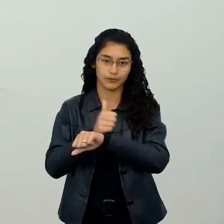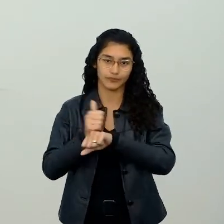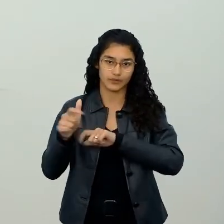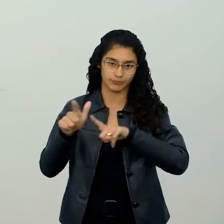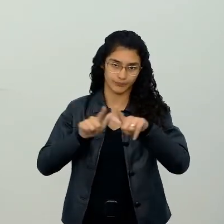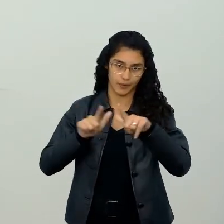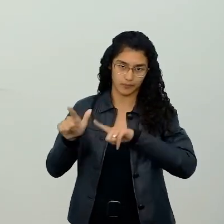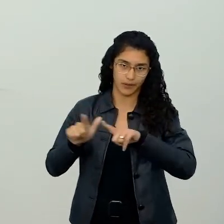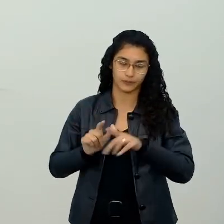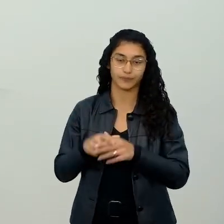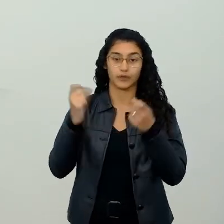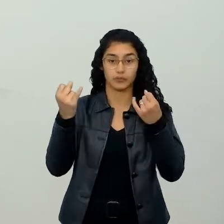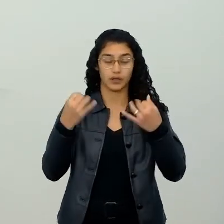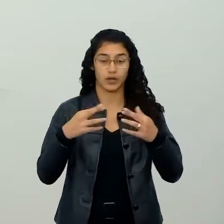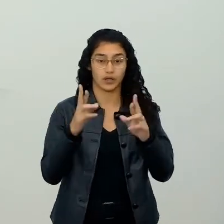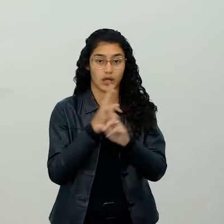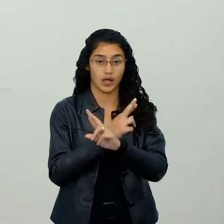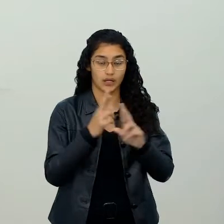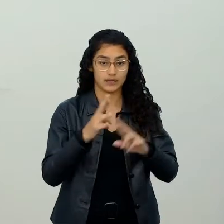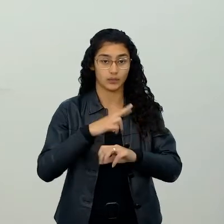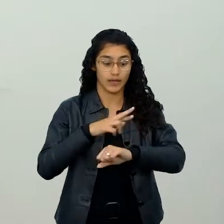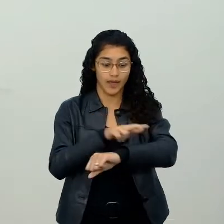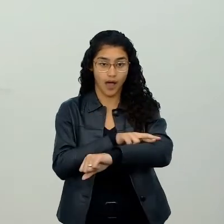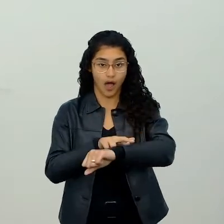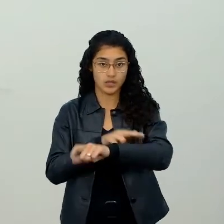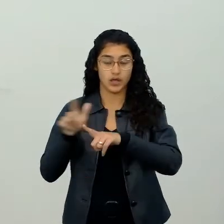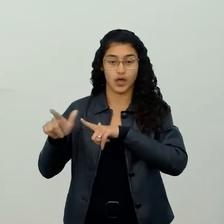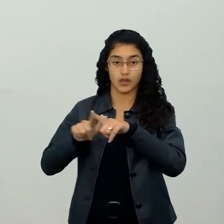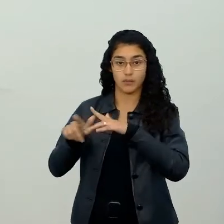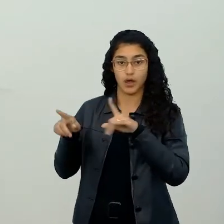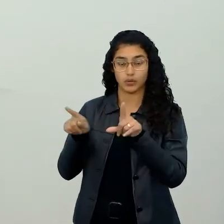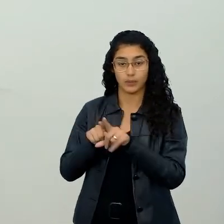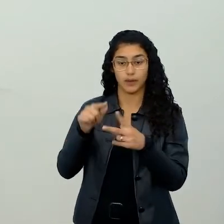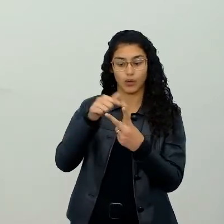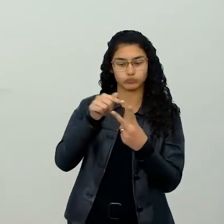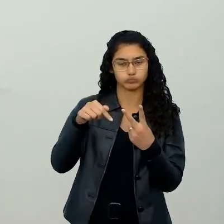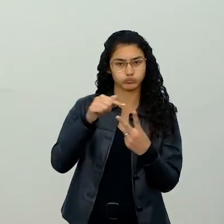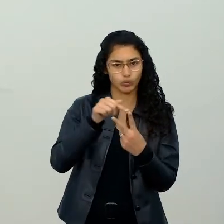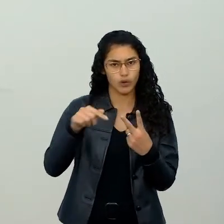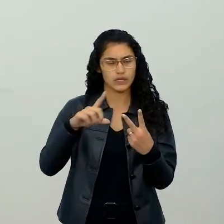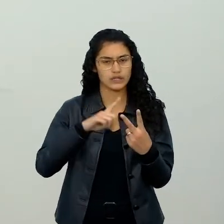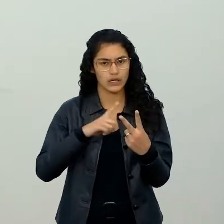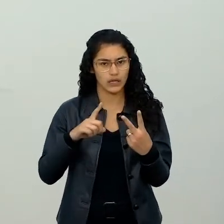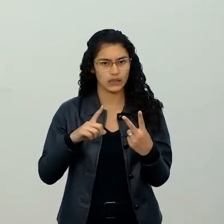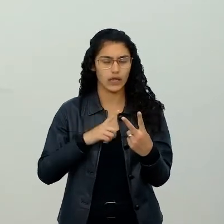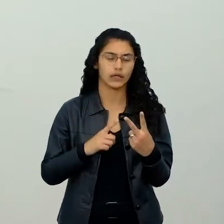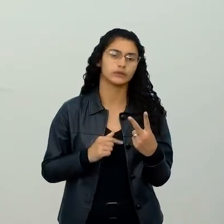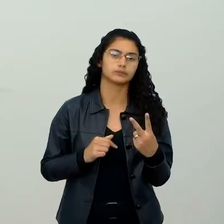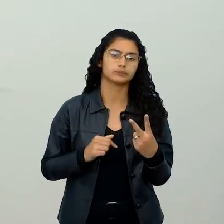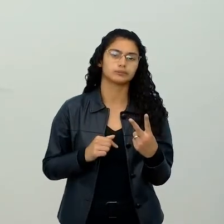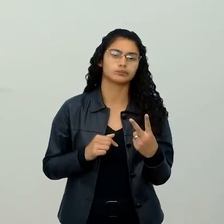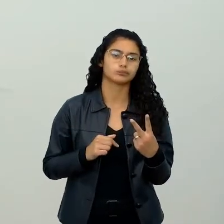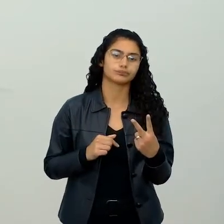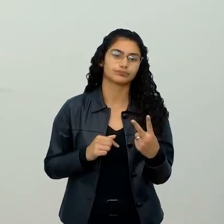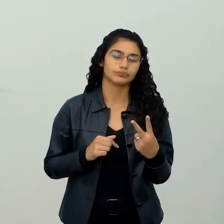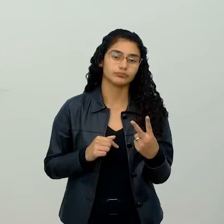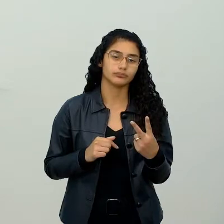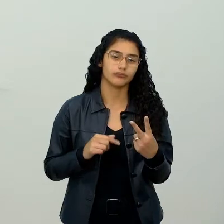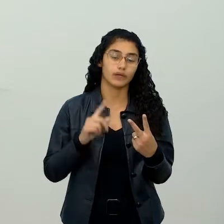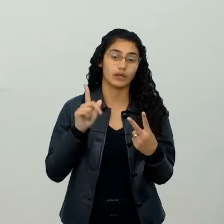a gente está falando dessa relação entre raça e trabalho. São duas coisas que não são